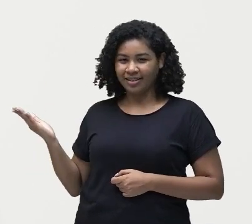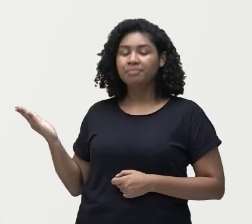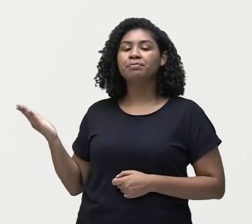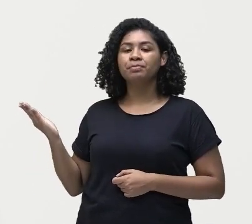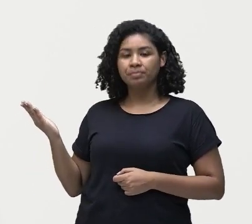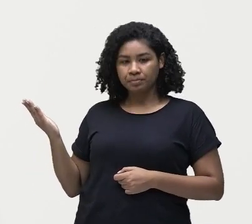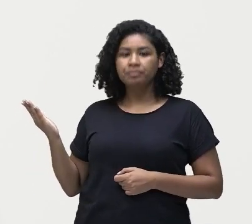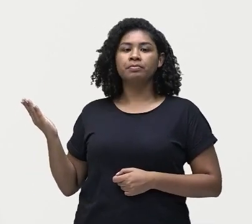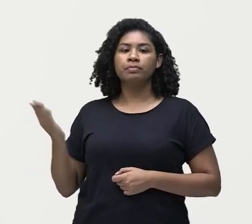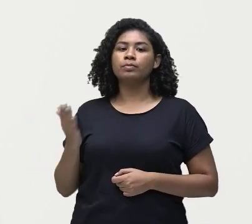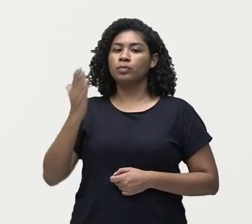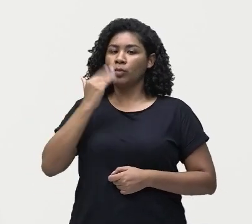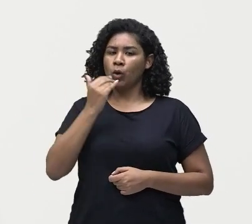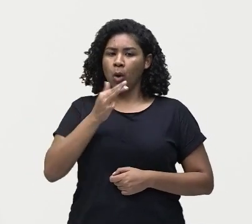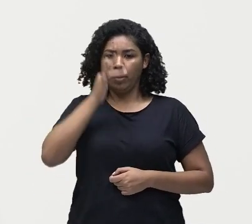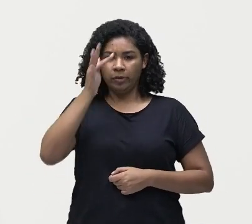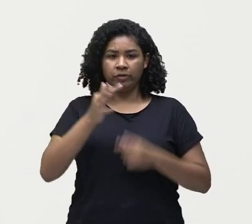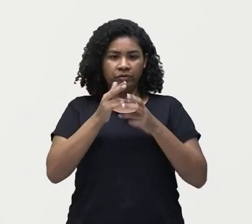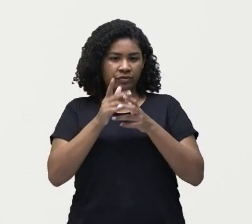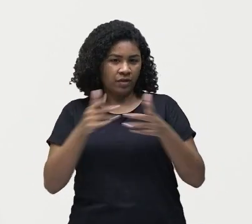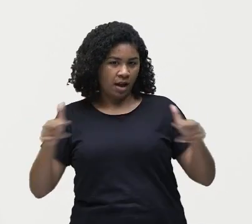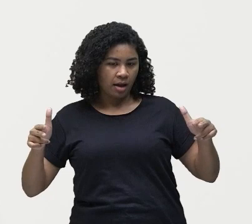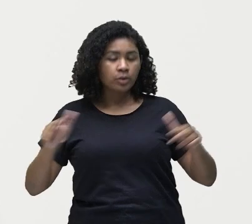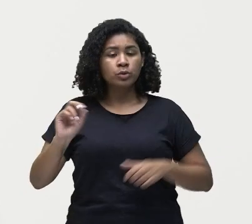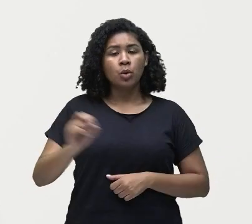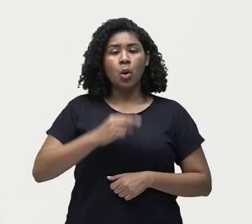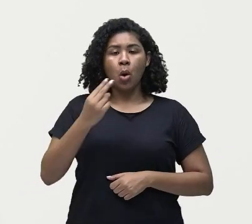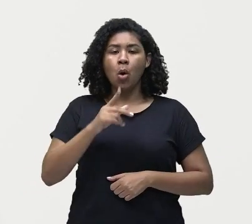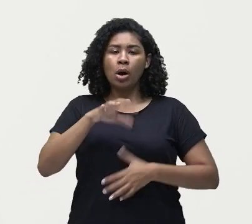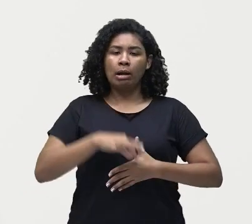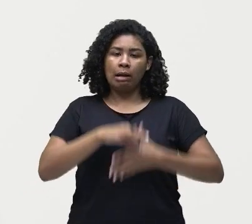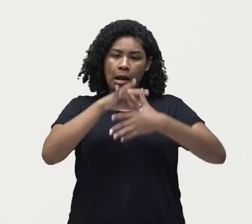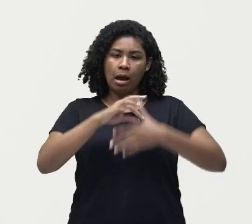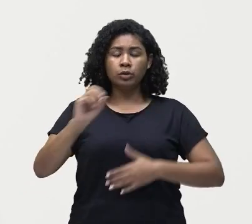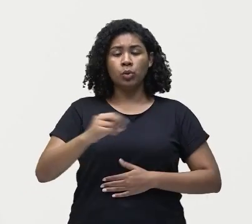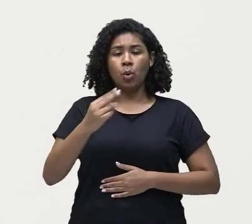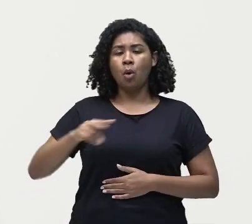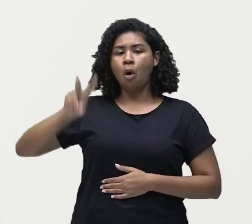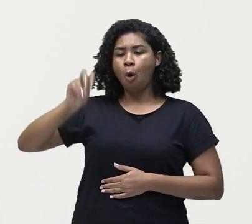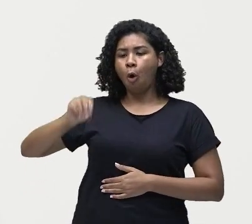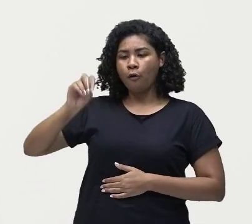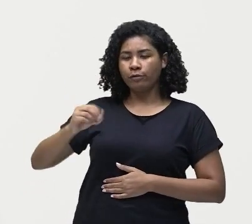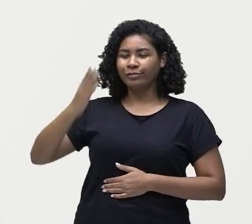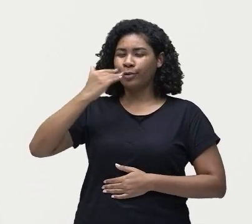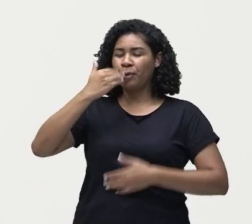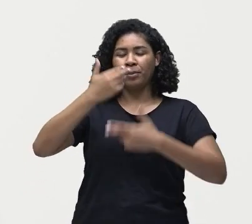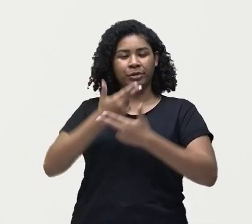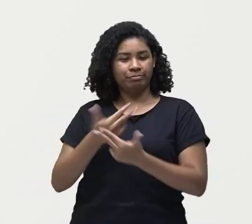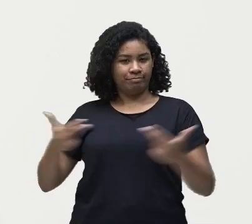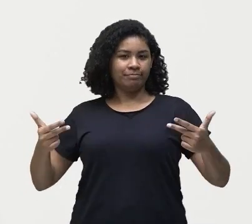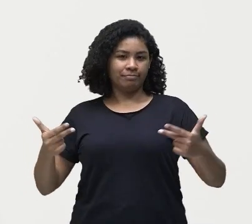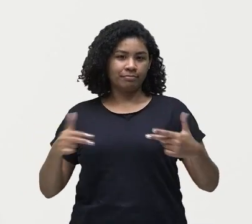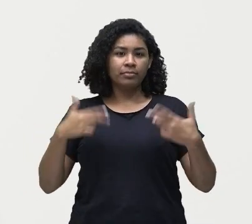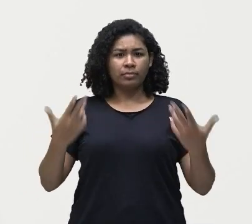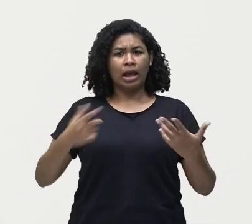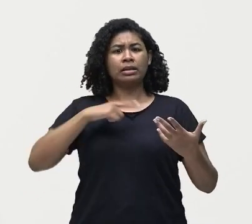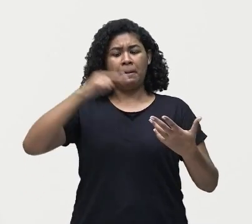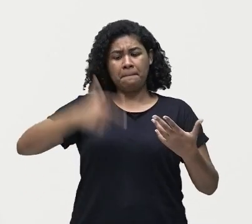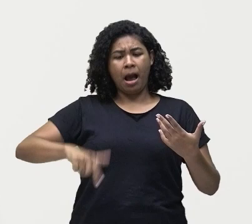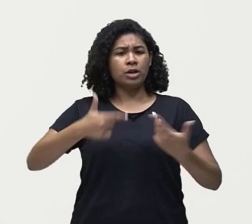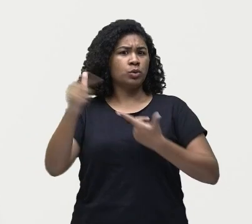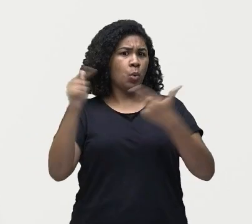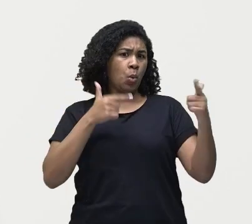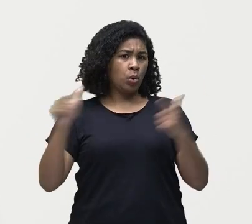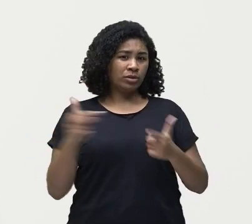ser carnívoros, podem ser onívoros e podem ser muito mais outras coisas que nós